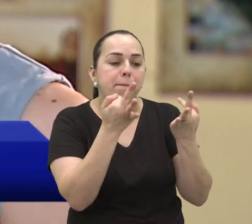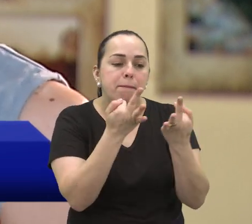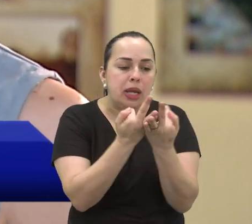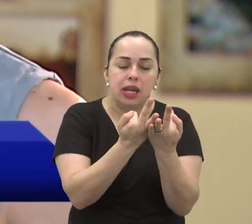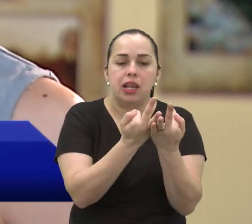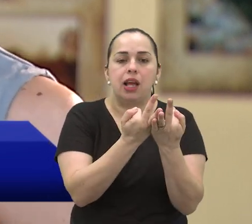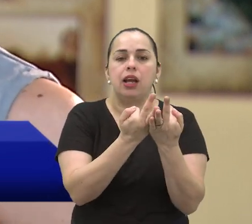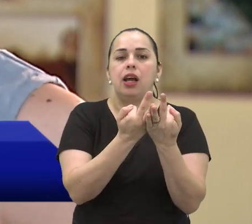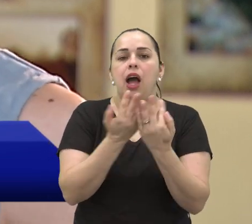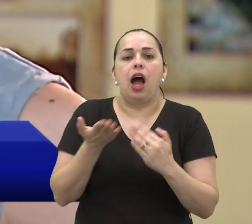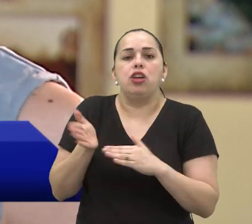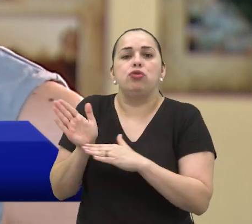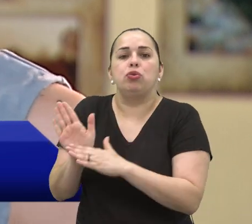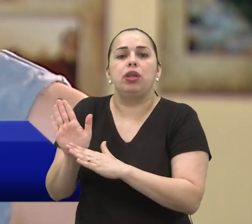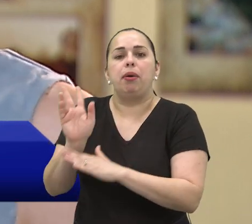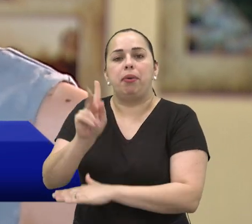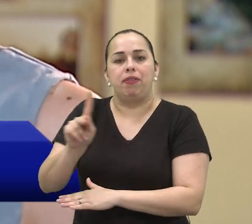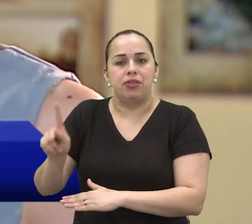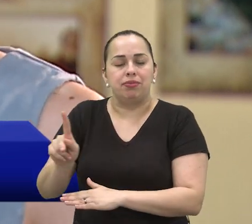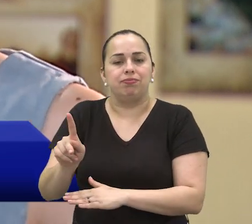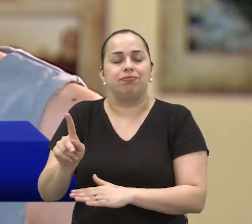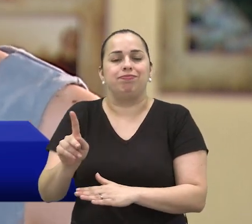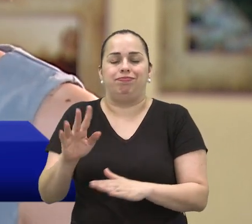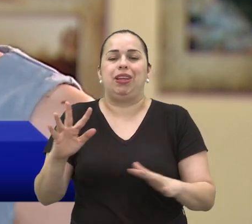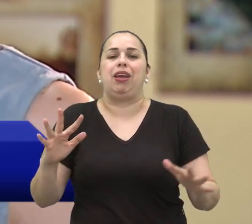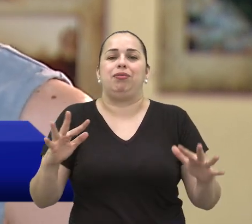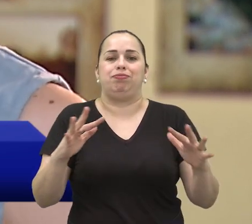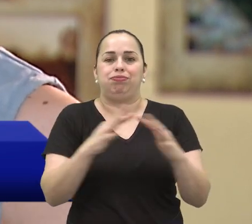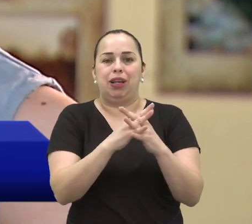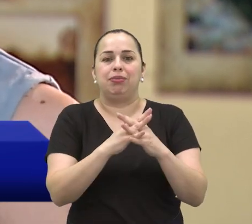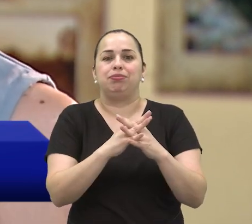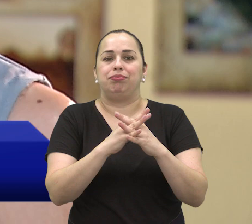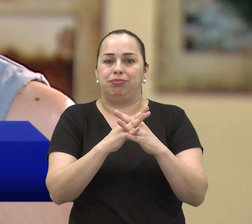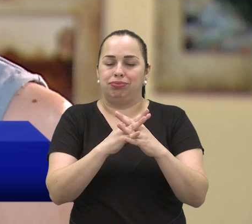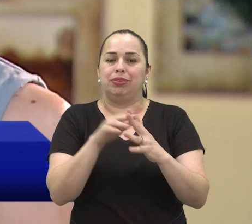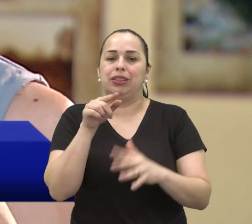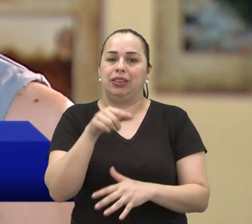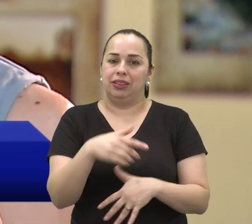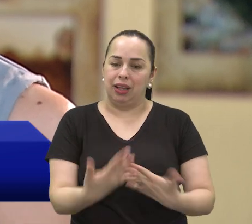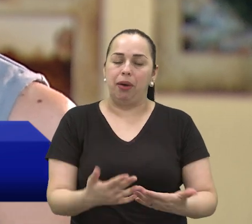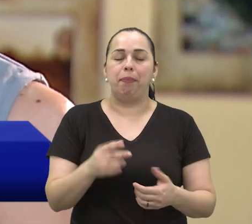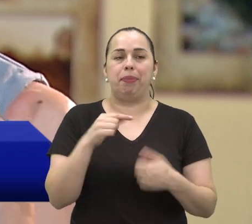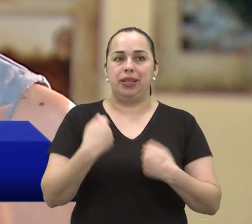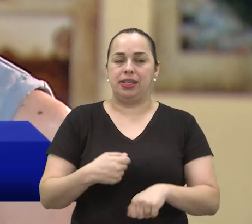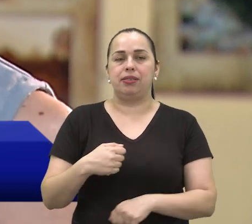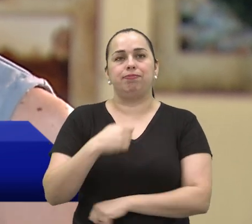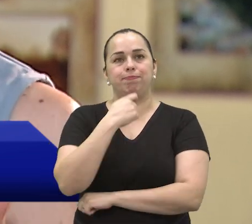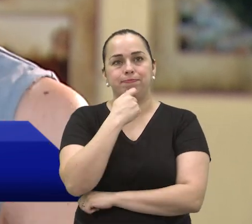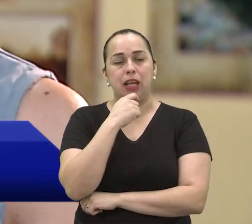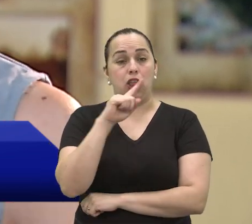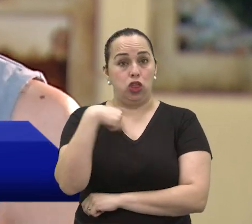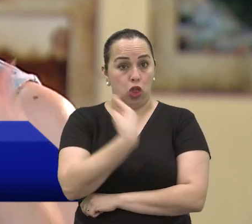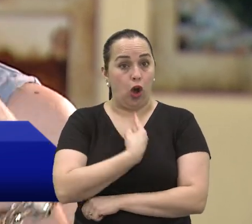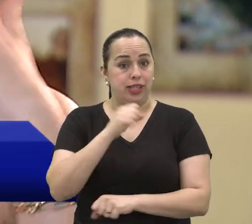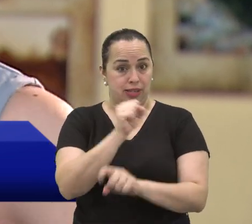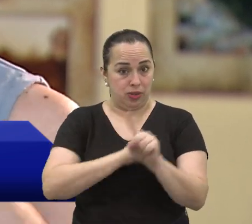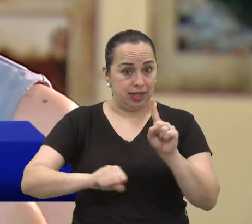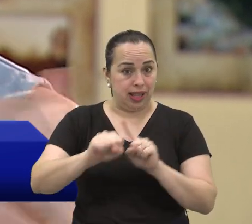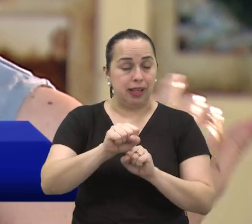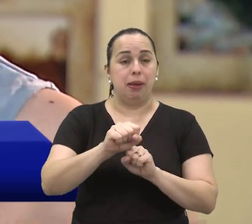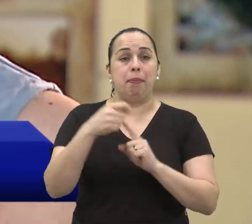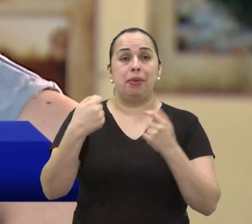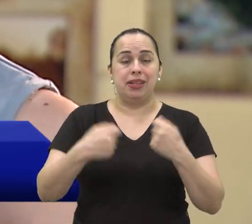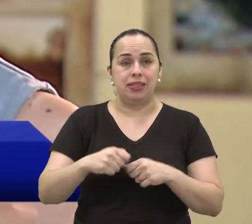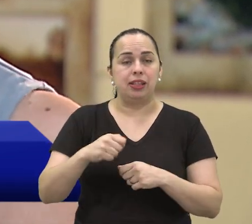família acolhe a questão da escola, a gente vê que também está com um conflito muito grande. Então, assim, eu acho que a gente precisaria realmente parar, enquanto sociedade, parar